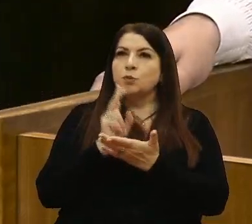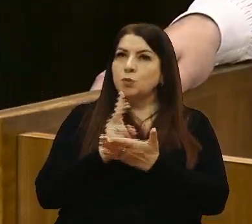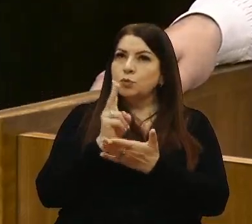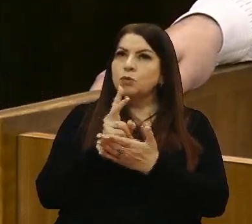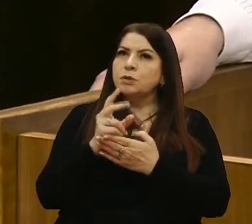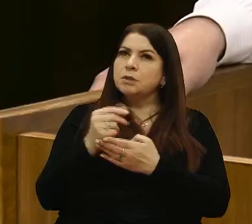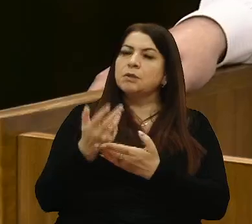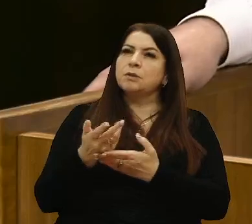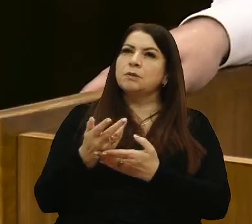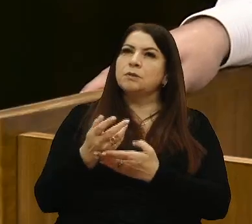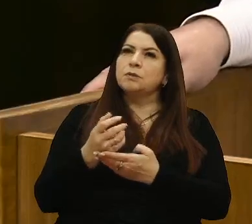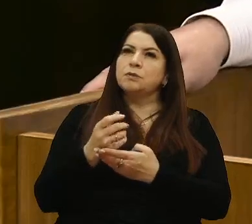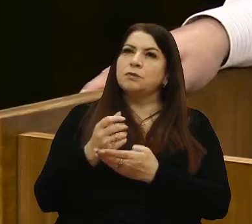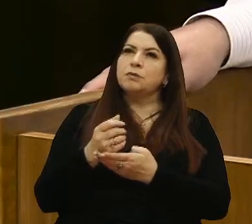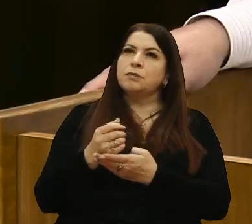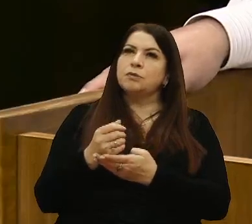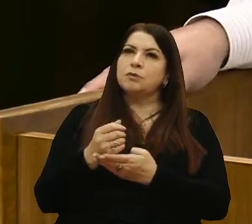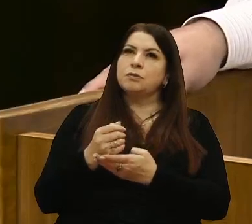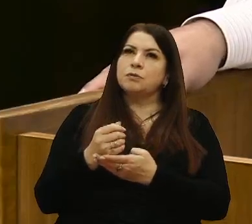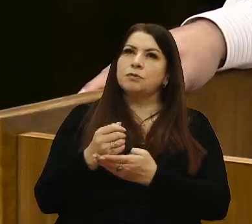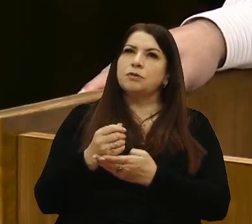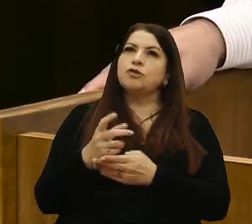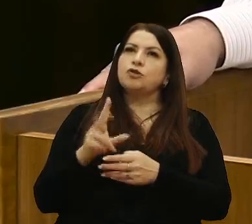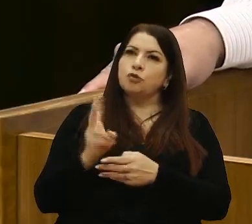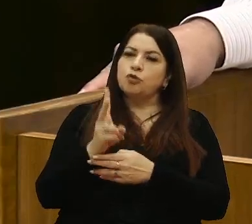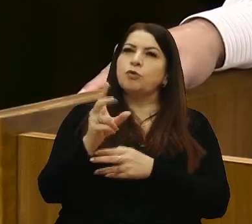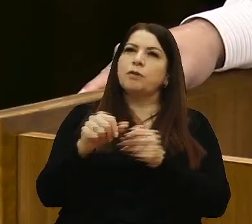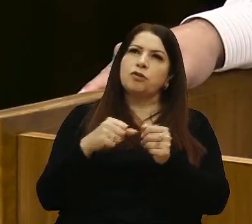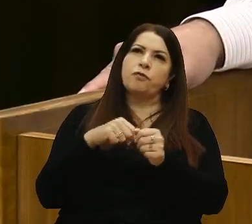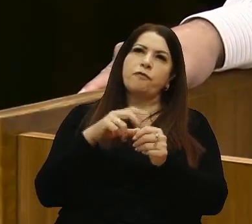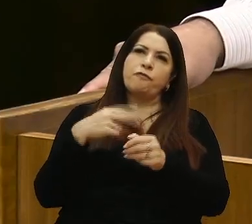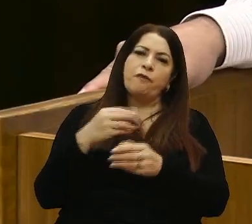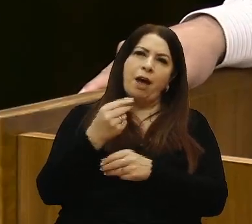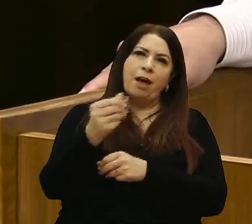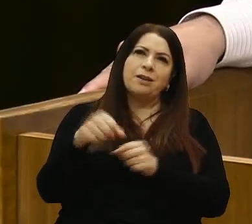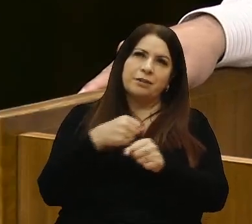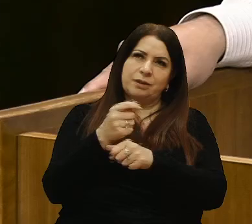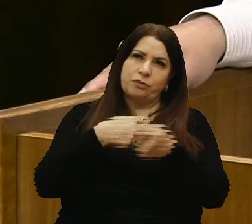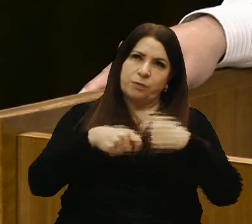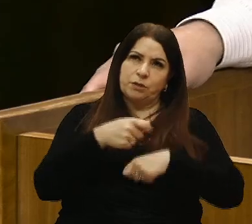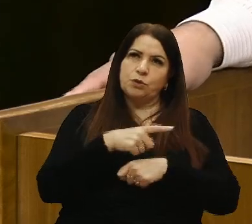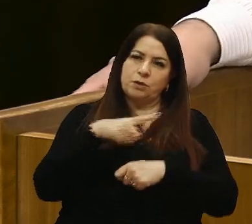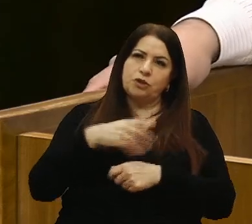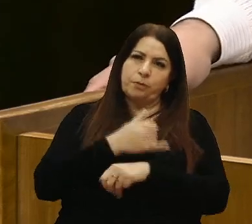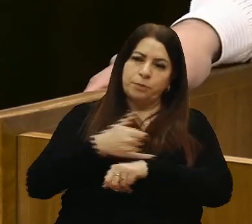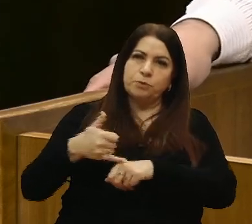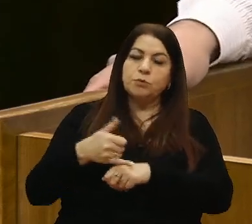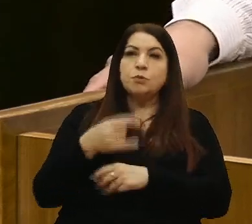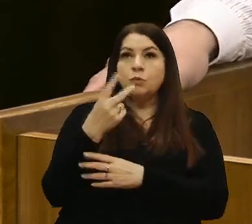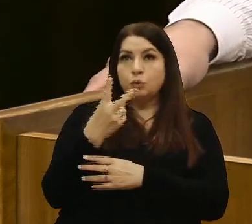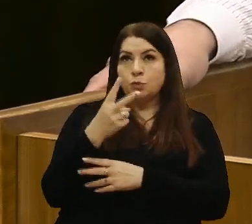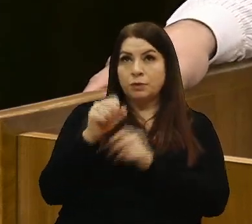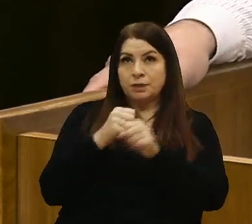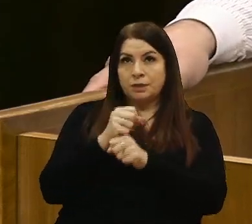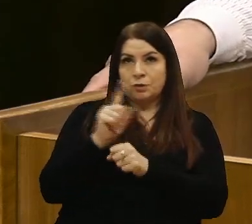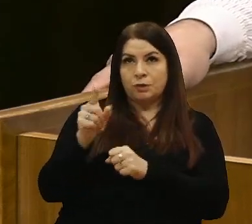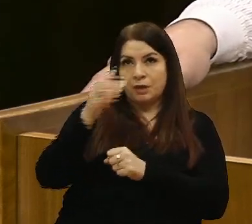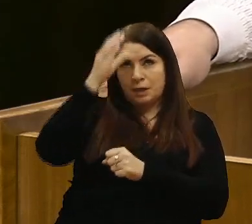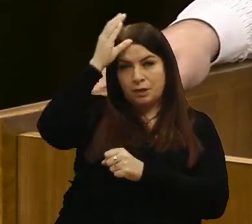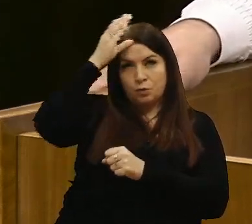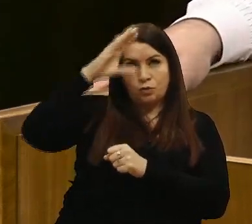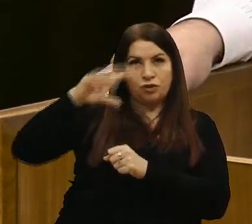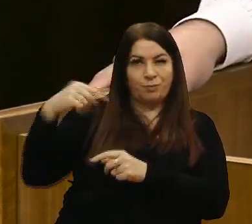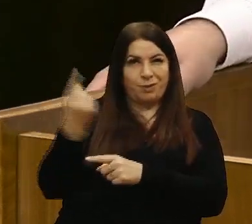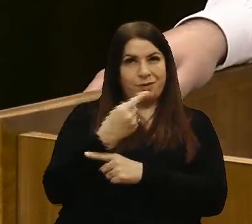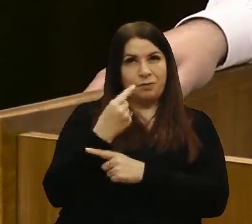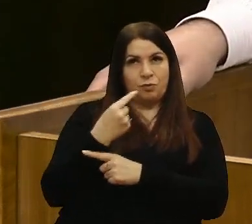ao longo de vários governos. Nós tivemos, há uns 2 anos, em Curitiba, digo nós,